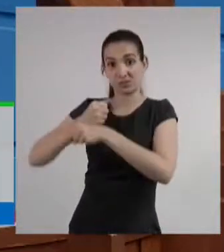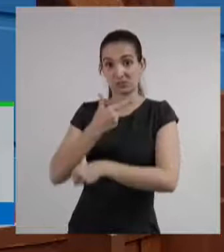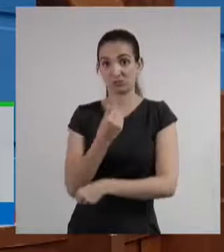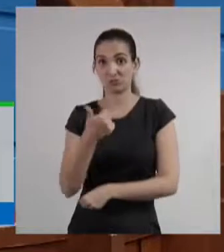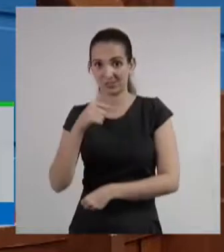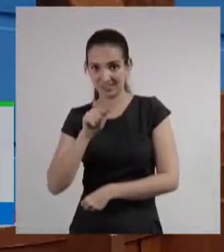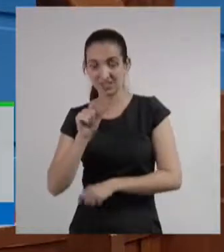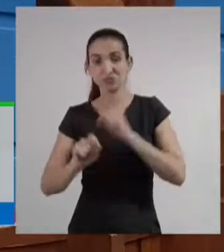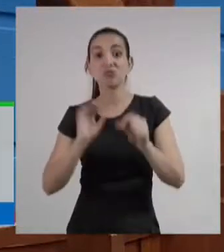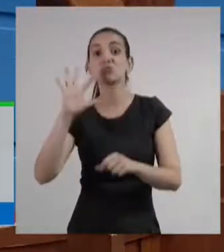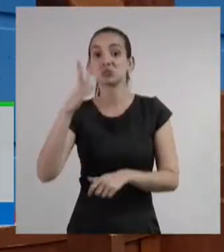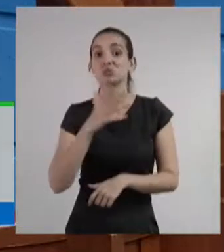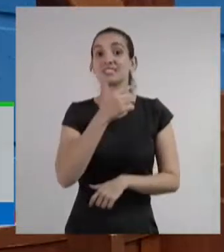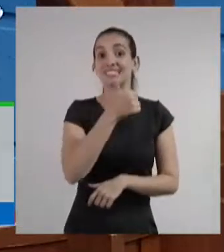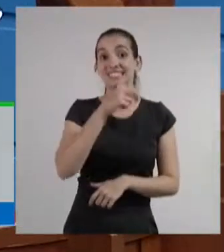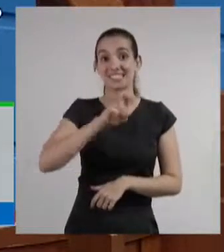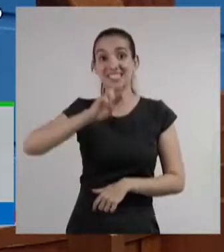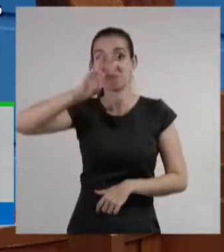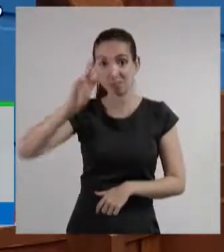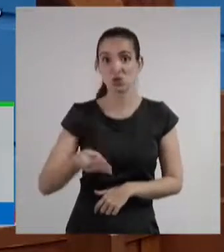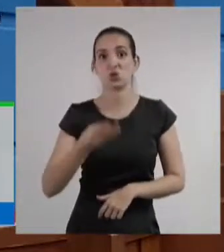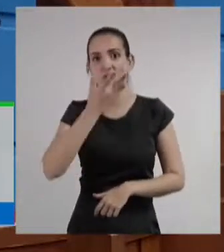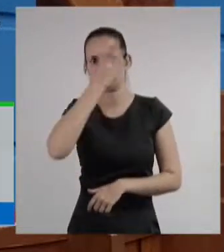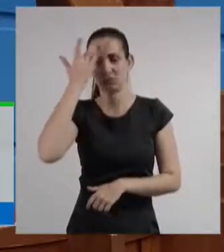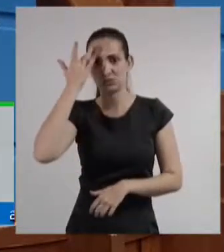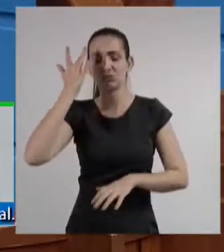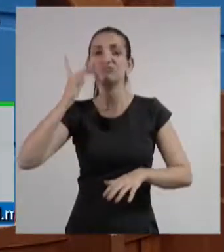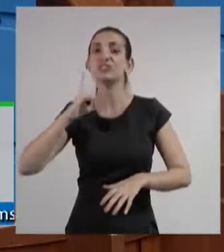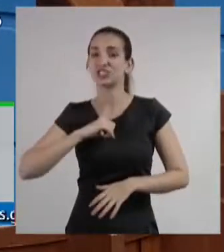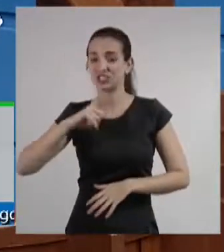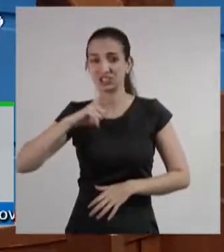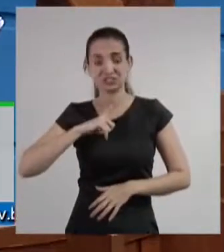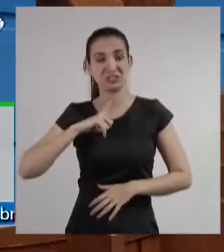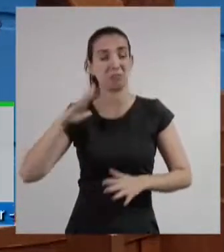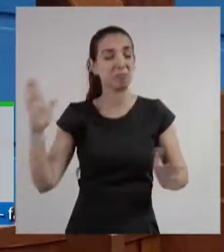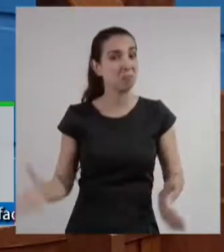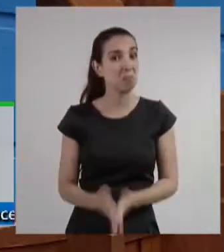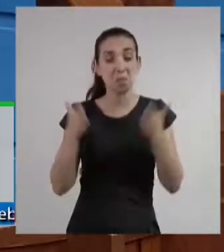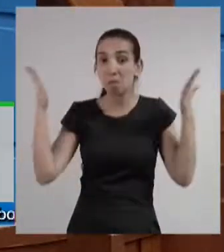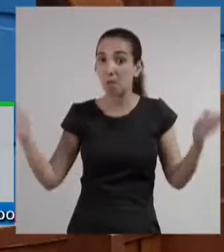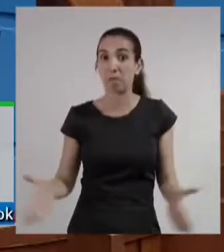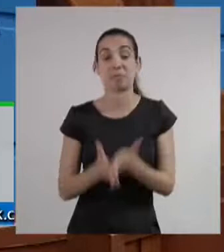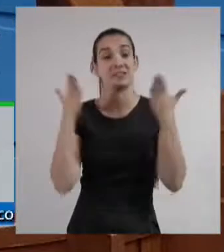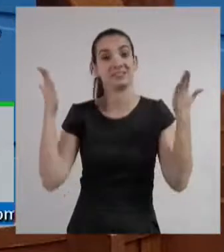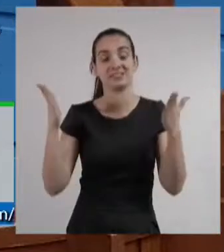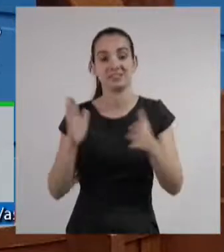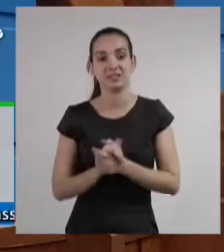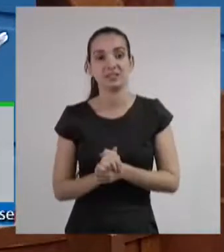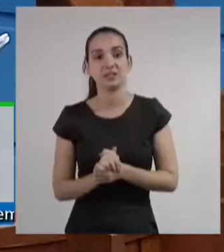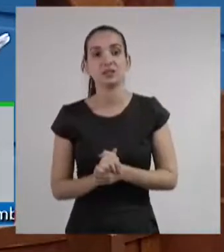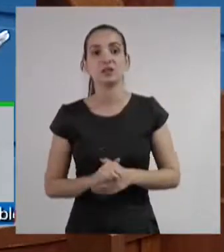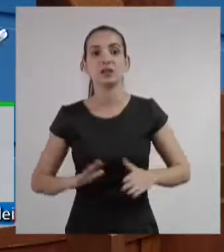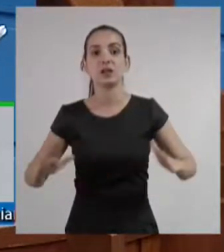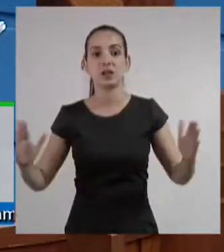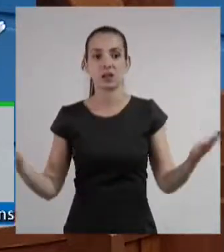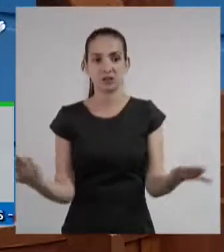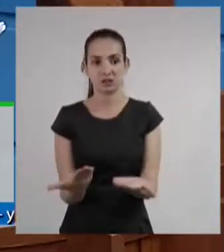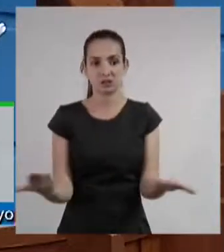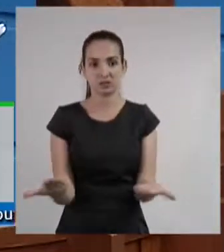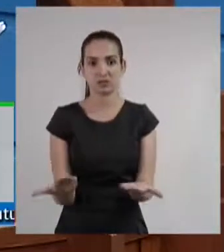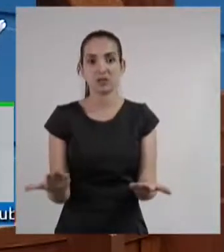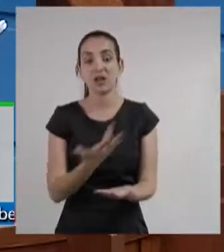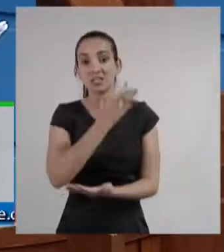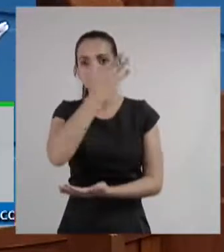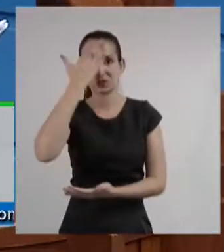de pessoas estavam nessa situação. O recorte considera aqueles que vivem